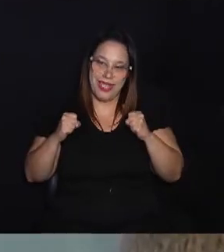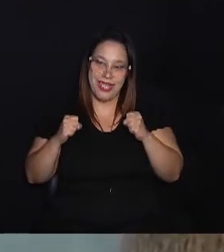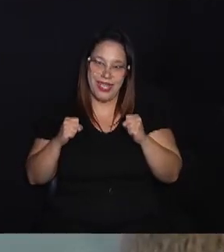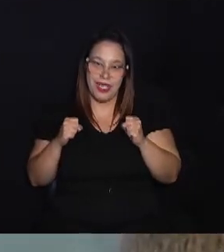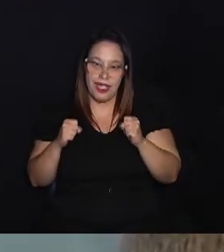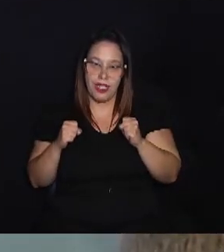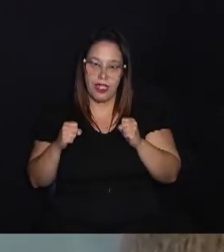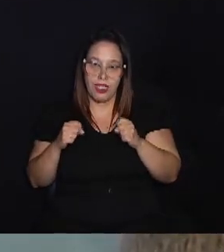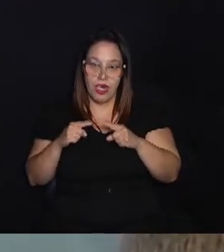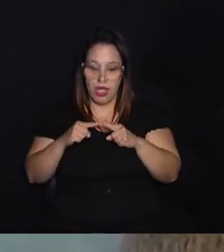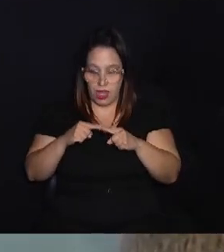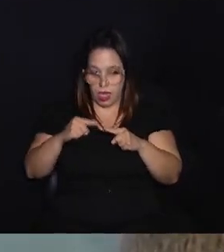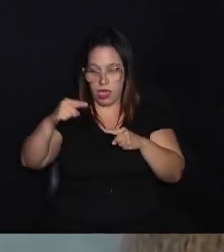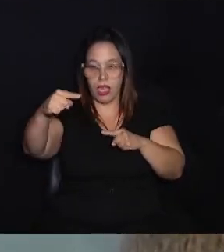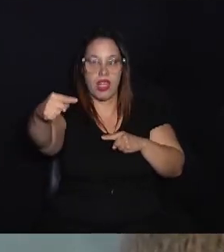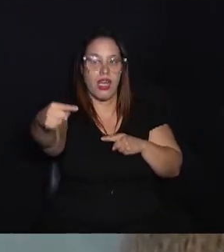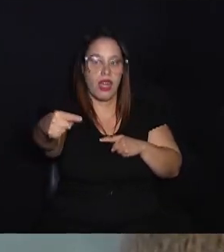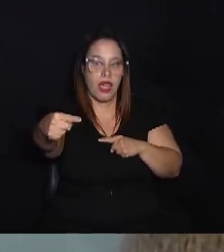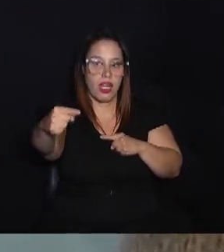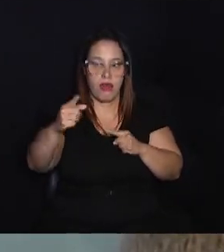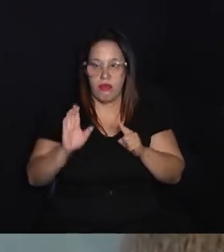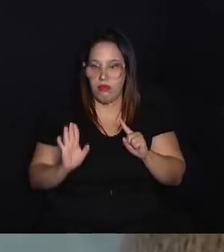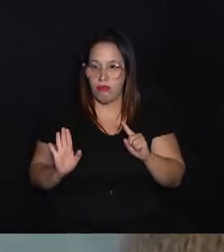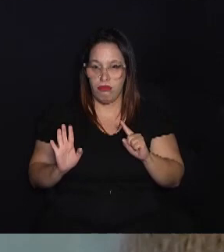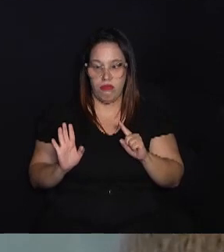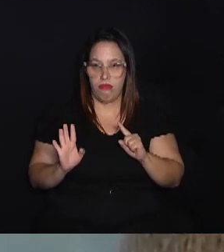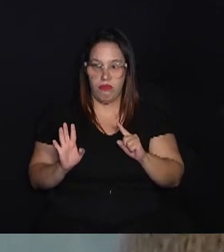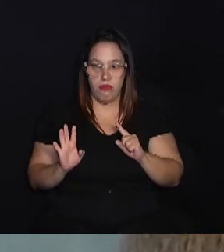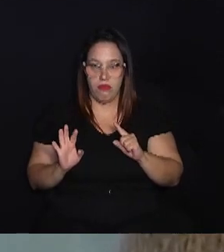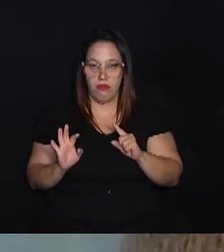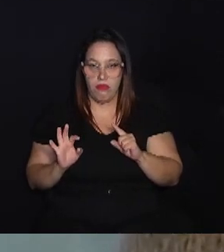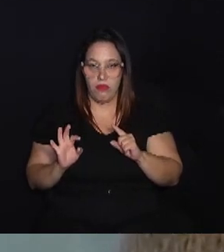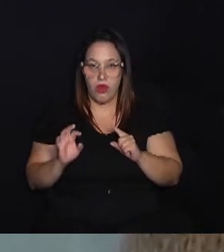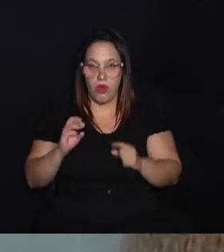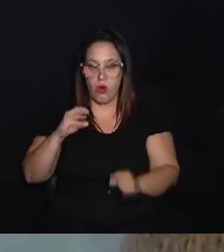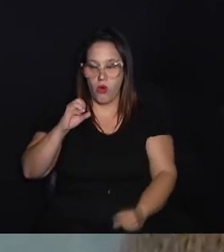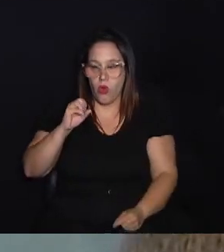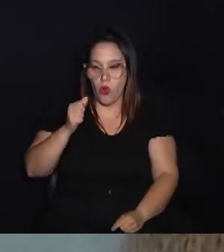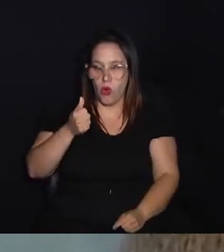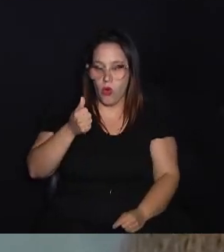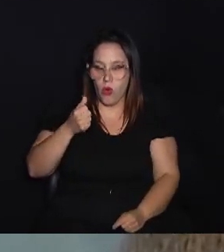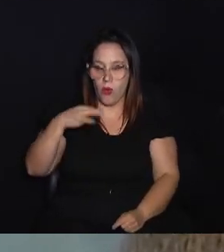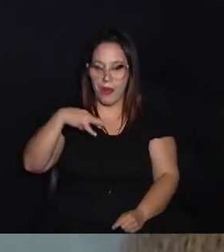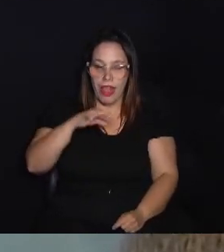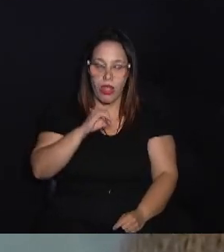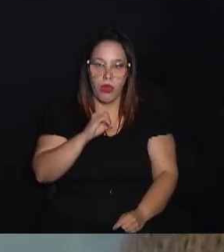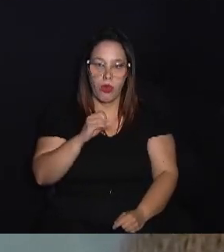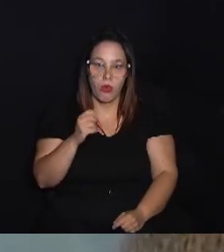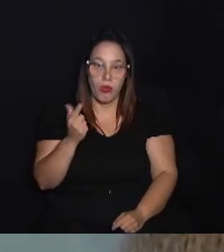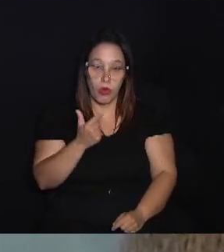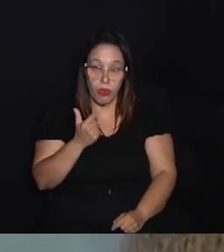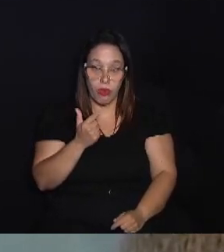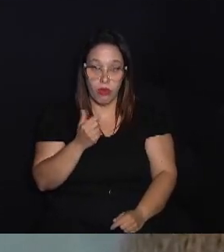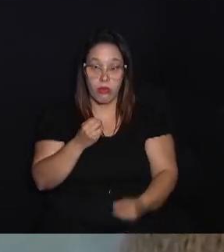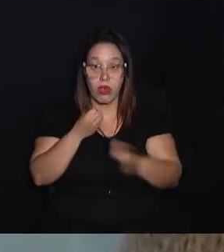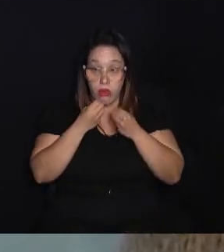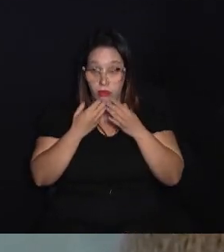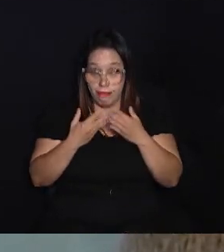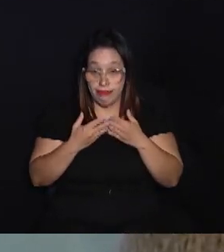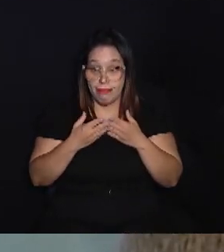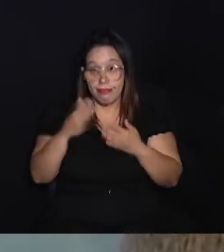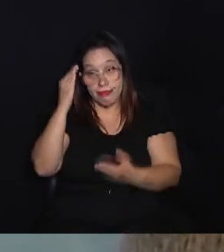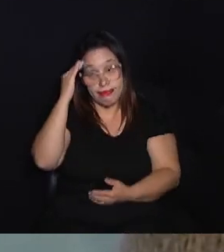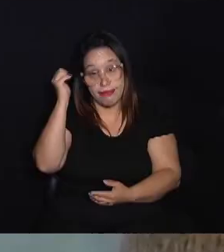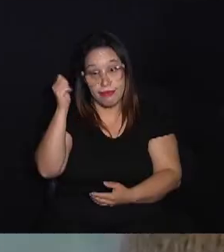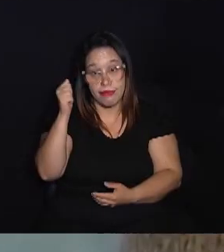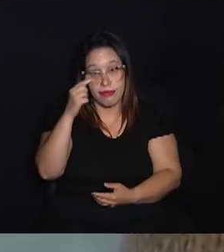cercadinho daqui até lá. Perfeito, eu consigo fazer um cercadinho de 1,5 m por 2, né? Ok, também, mas saber que o animal